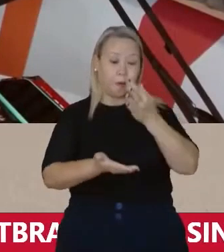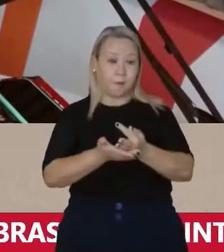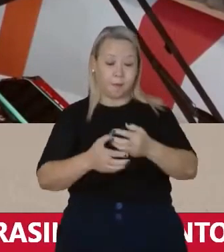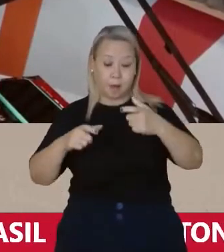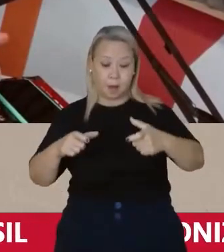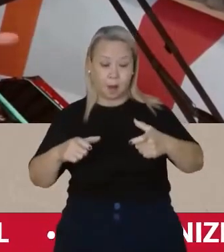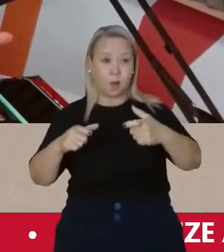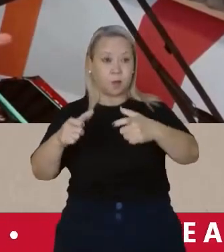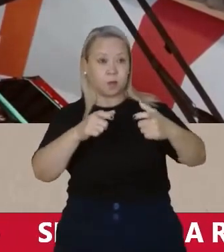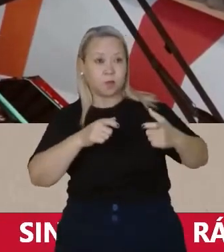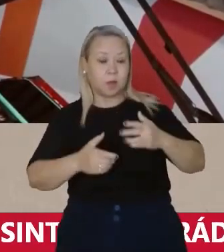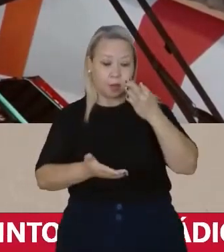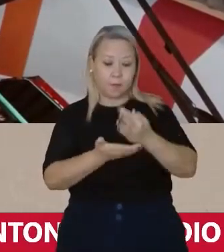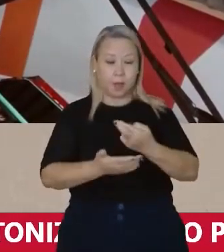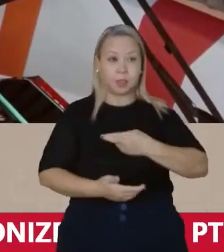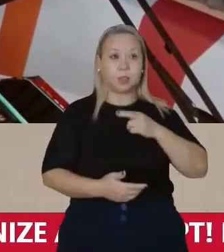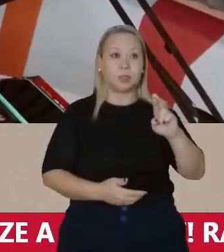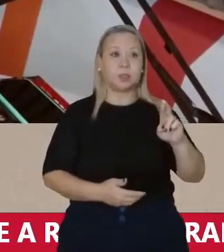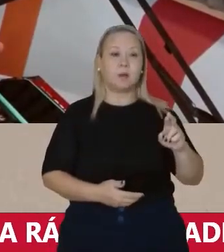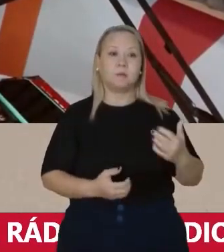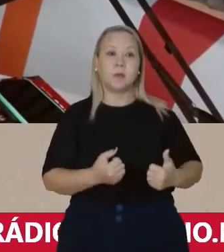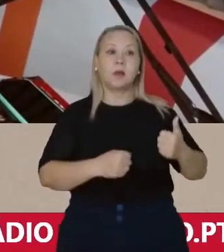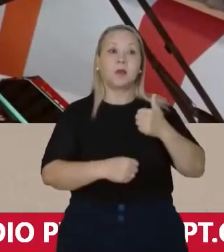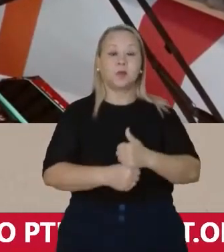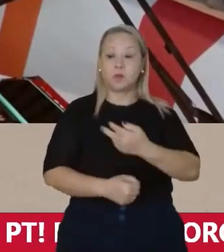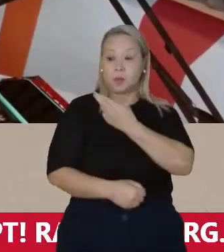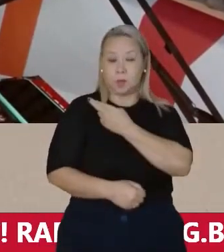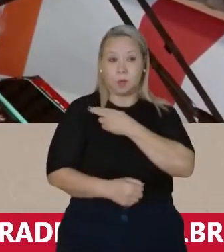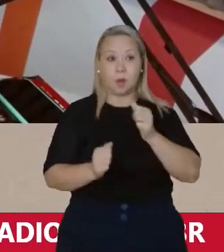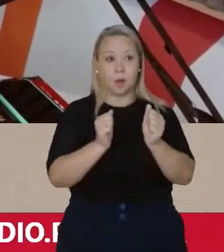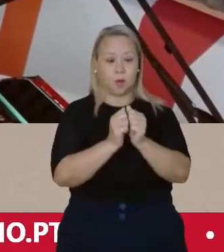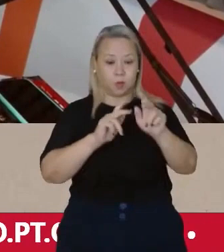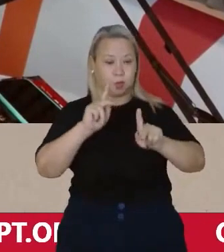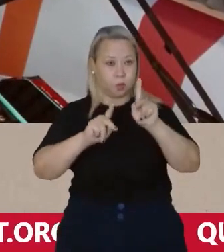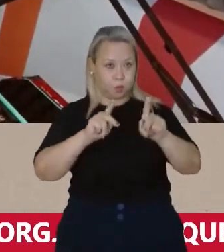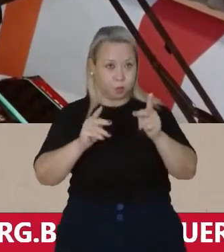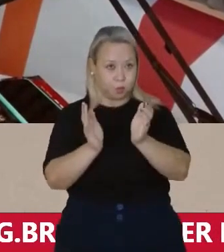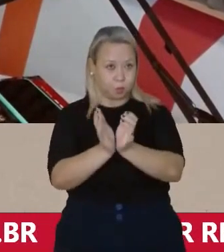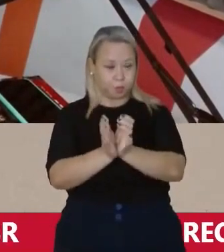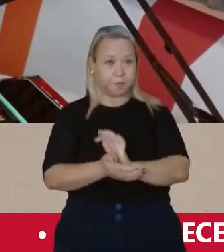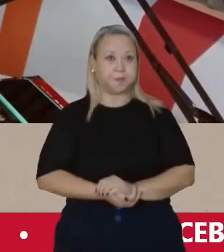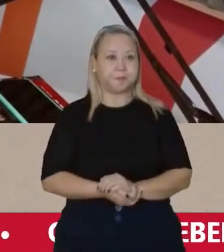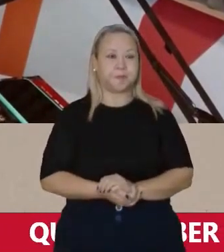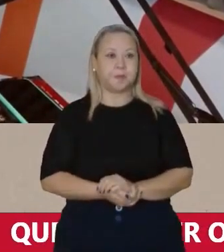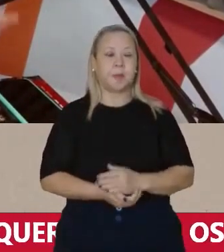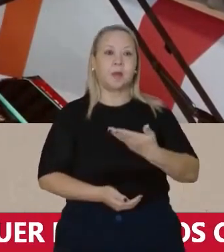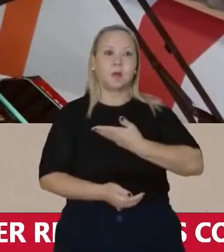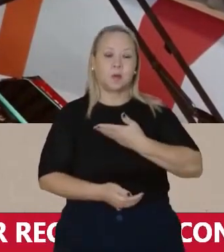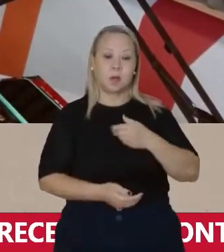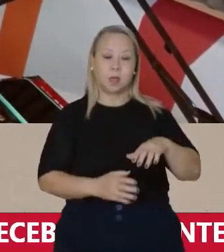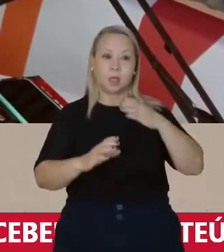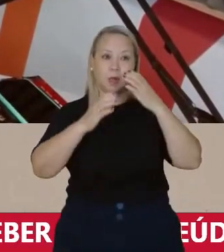fé, os espaços de religião estão assumindo essa responsabilidade junto à população. A Clarice Chauhel, nossa colega aqui da comunicação, também